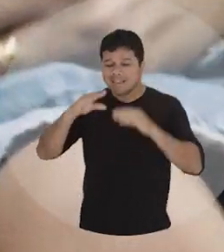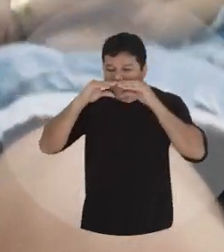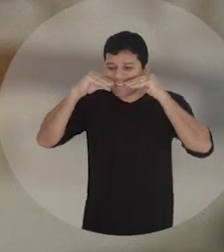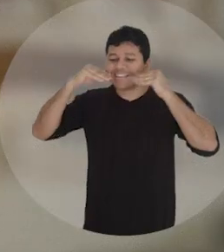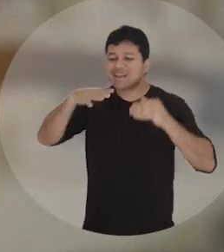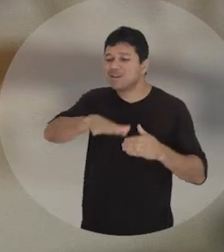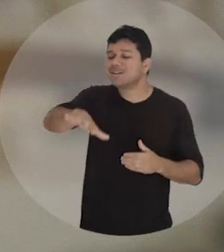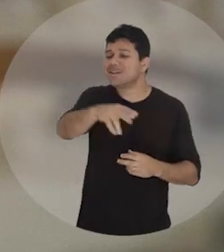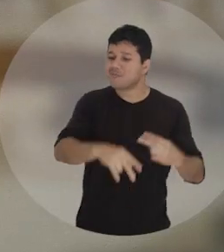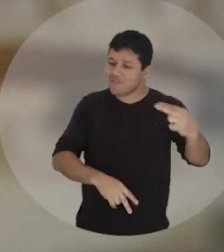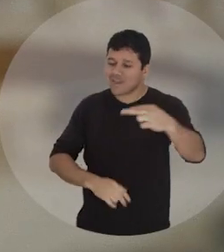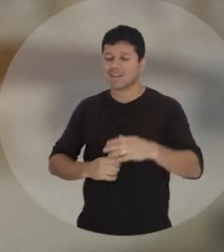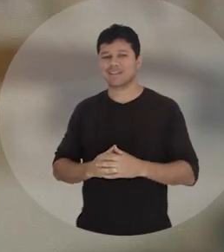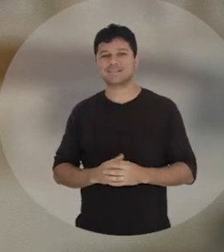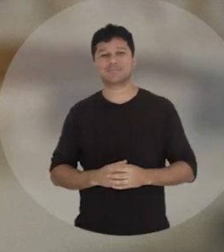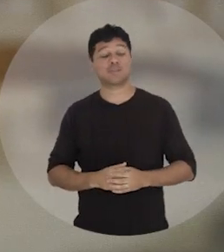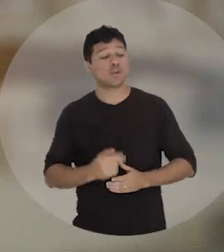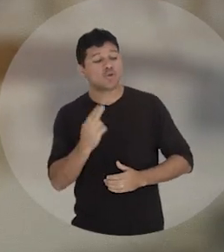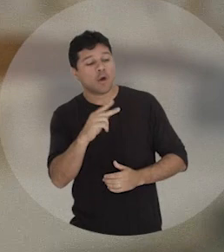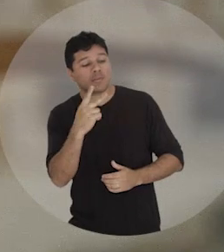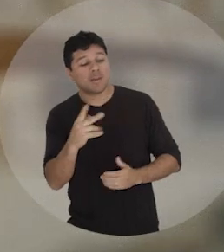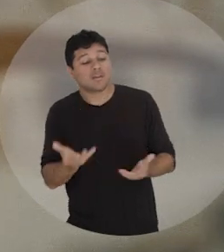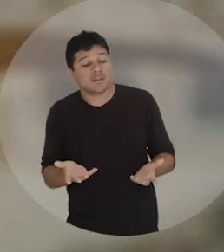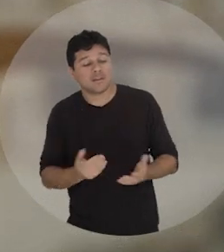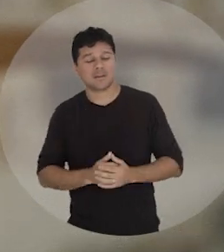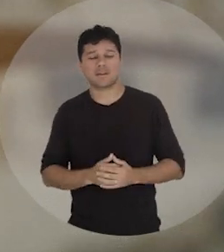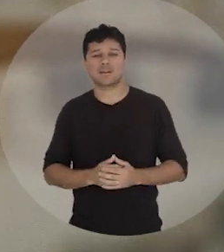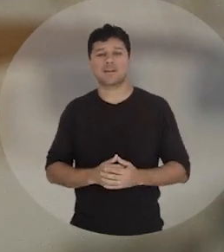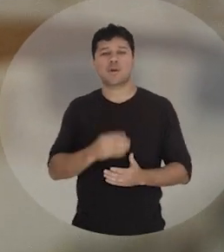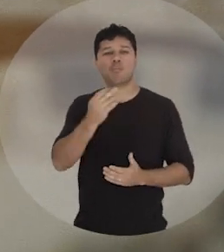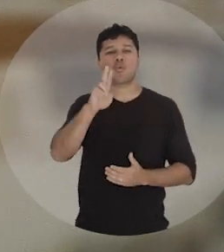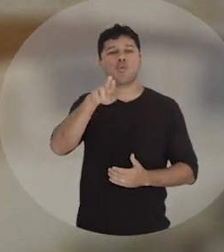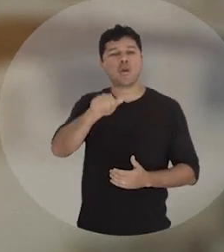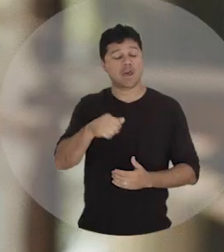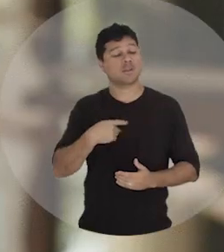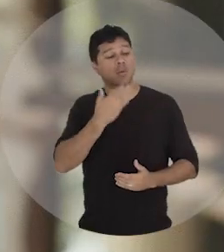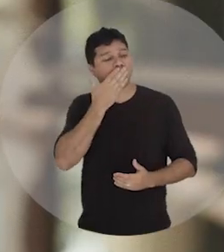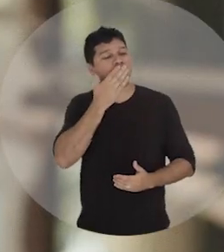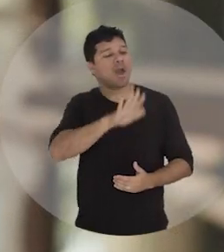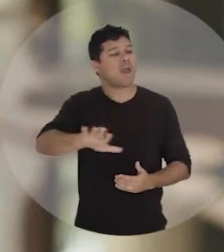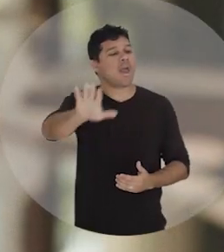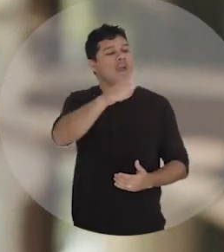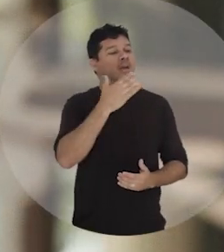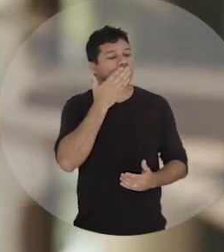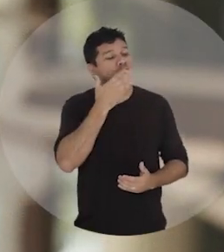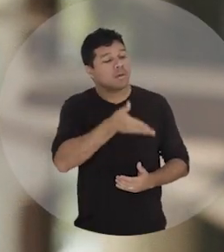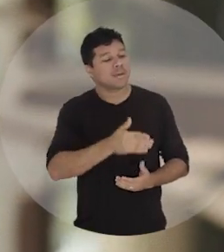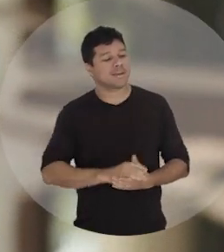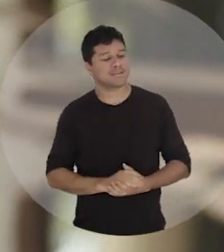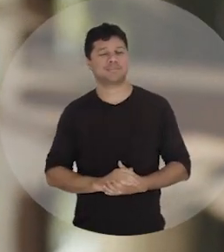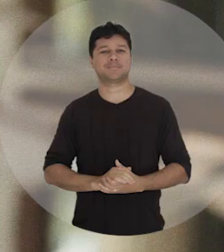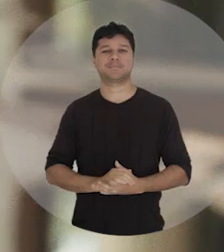Dá um sorriso pra todo mundo. Sim. Fala o seu nome agora. Luna. Então manda um beijo pra todo mundo